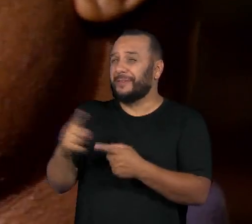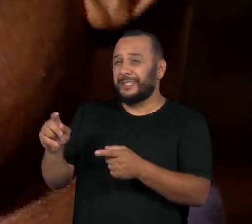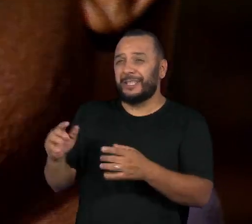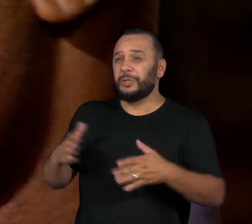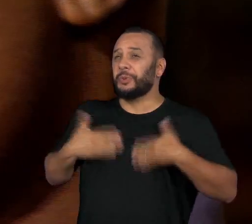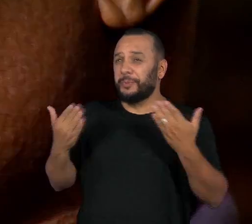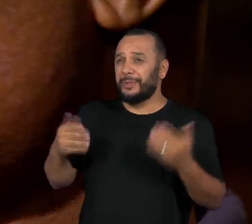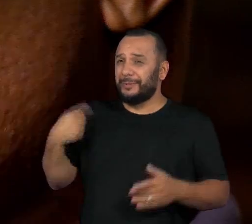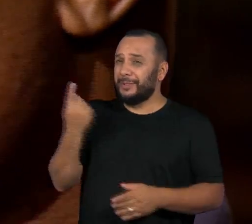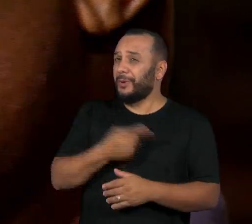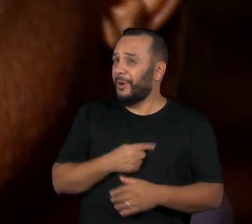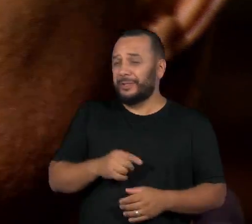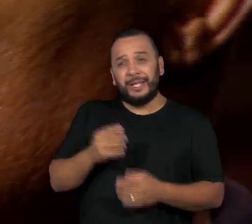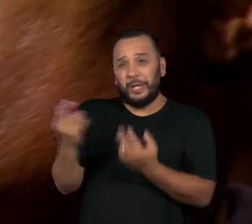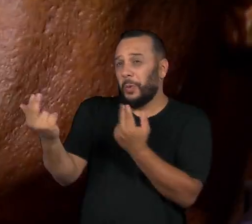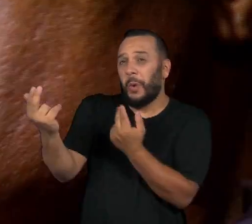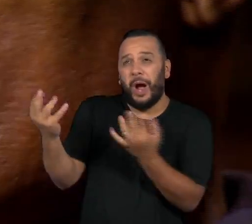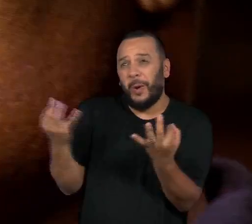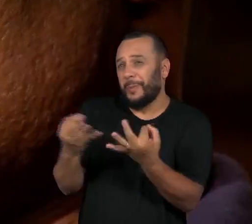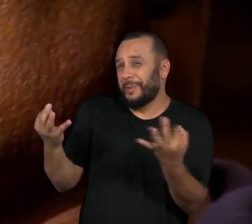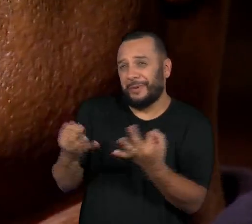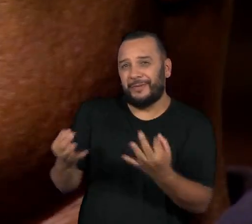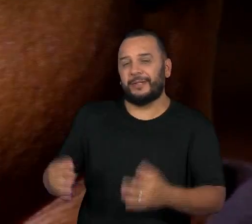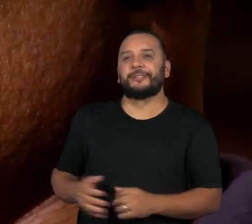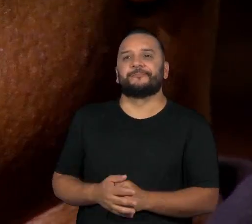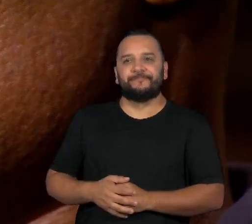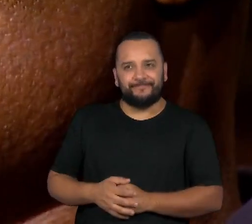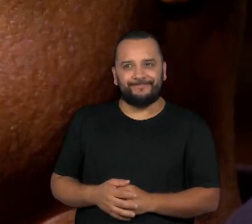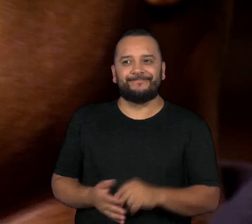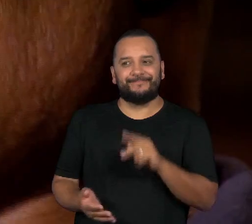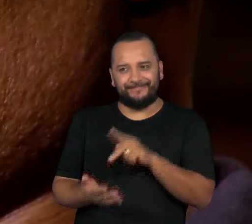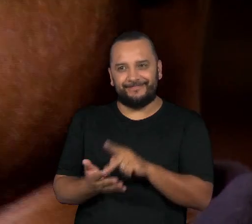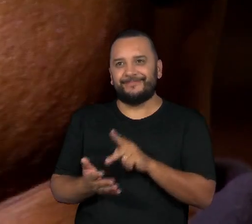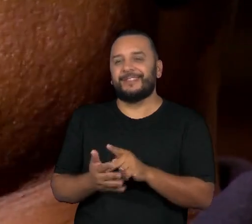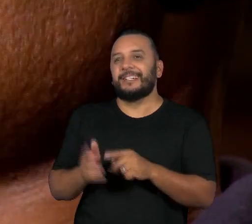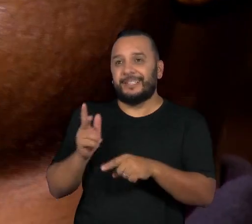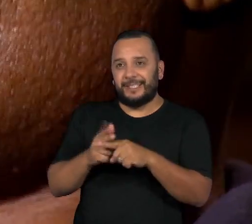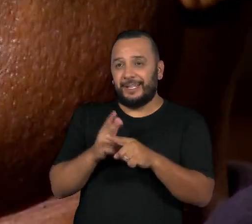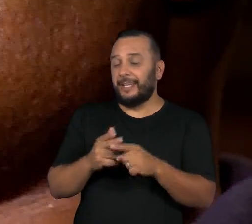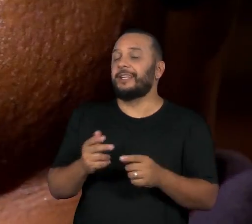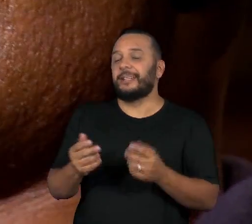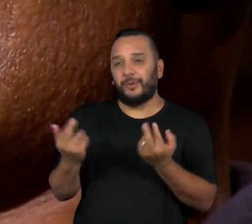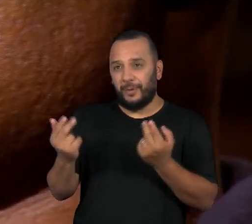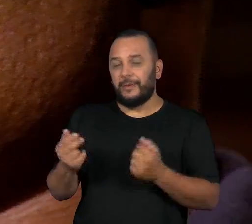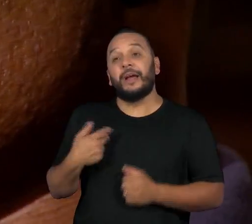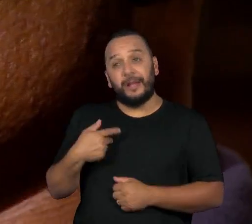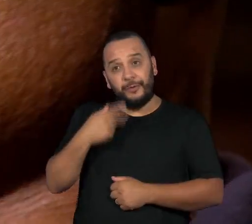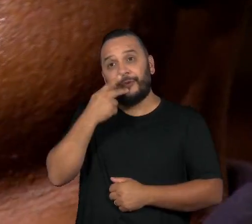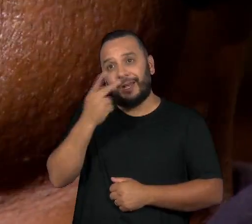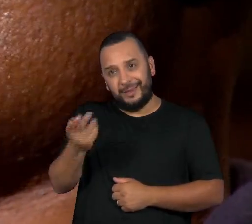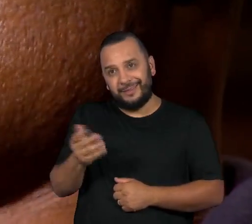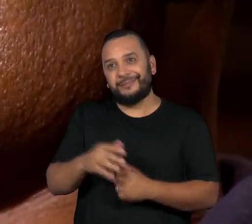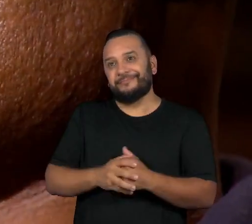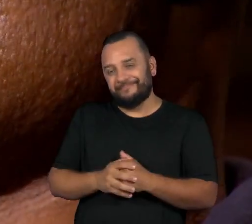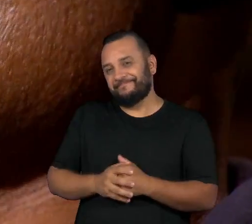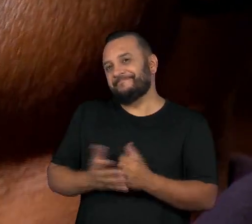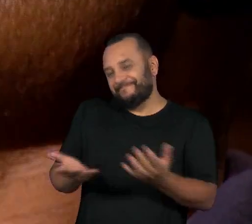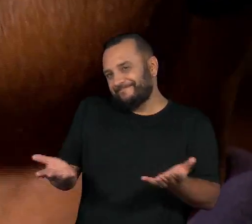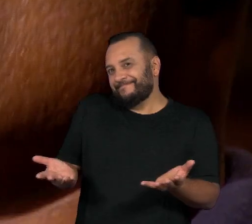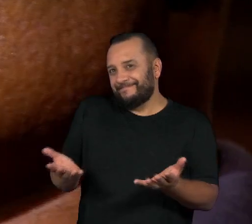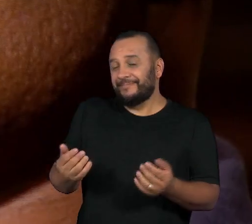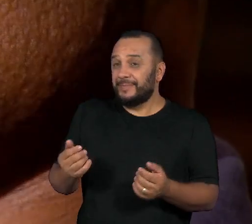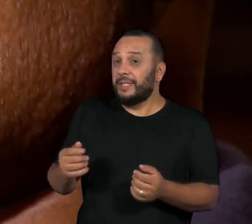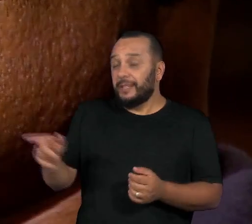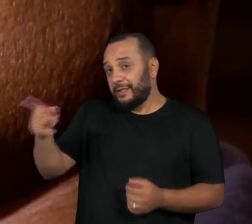gente? Nossa, tá muito igual. Eu falei, realmente tá igual. Poxa, você falou que eu fiz... falei, realmente. E